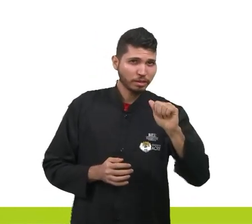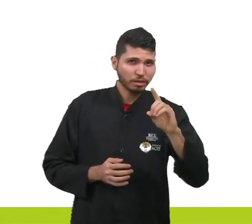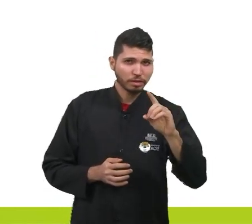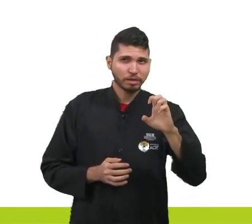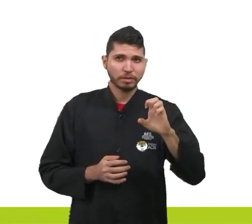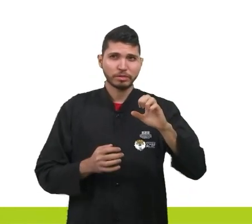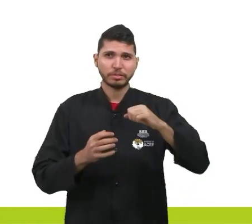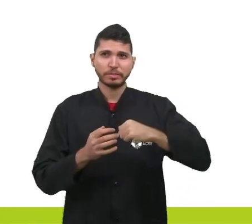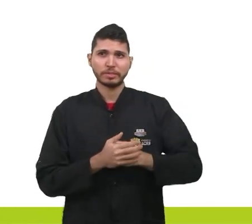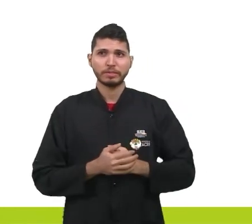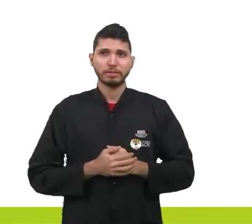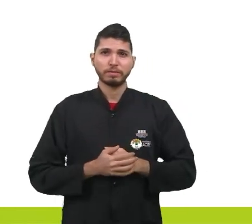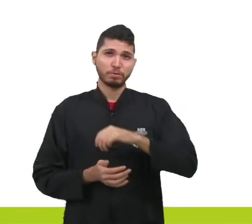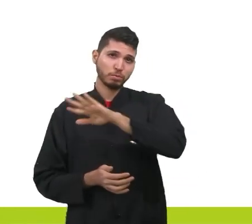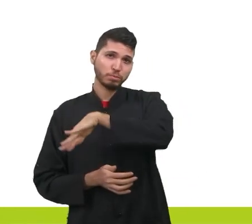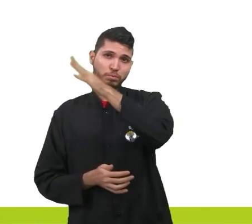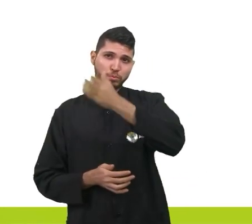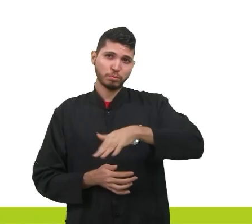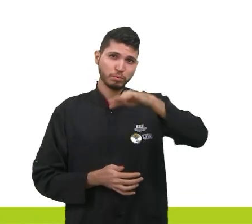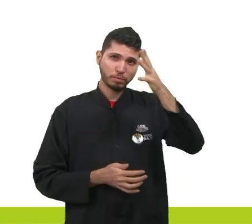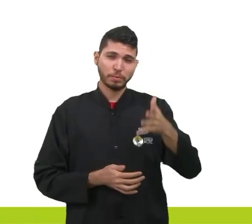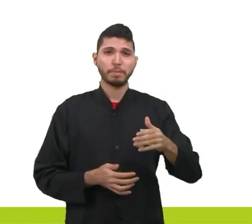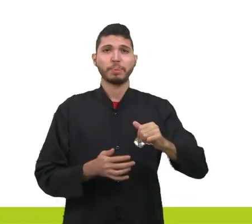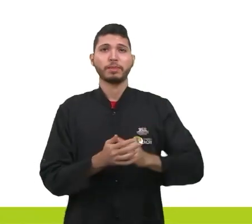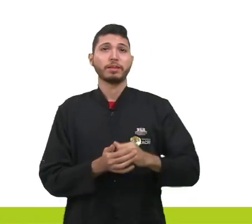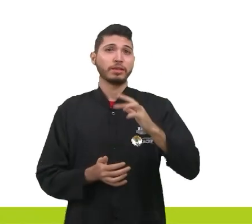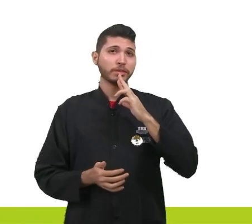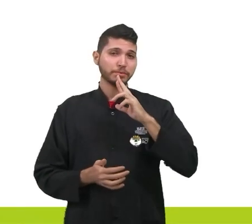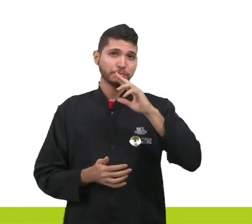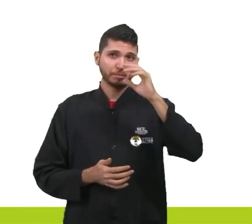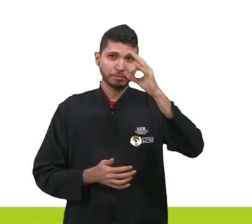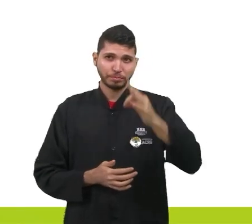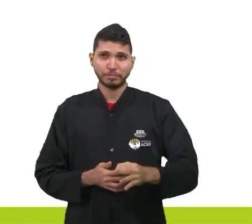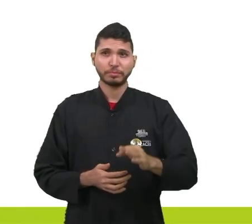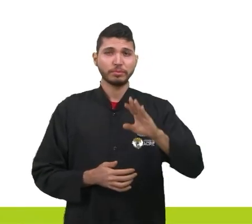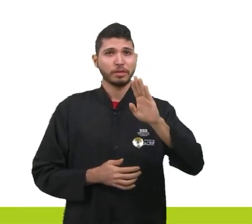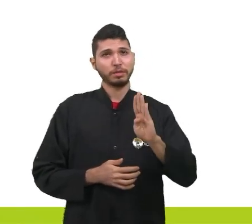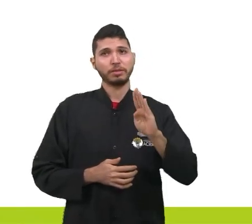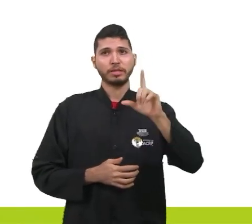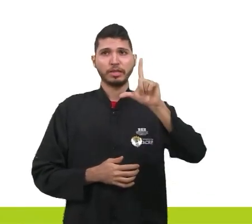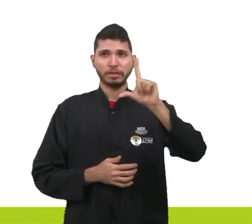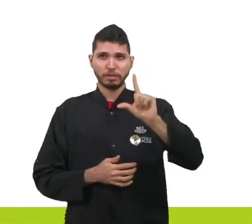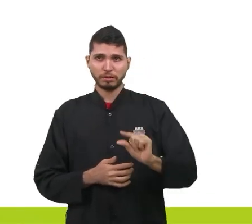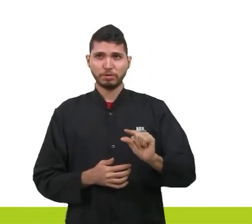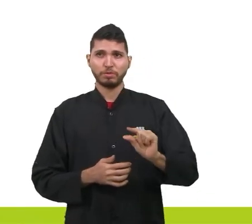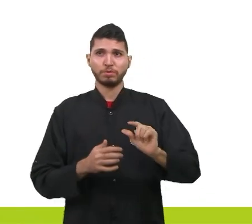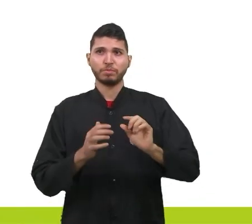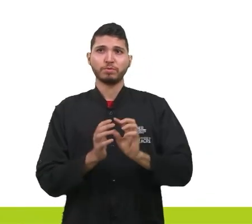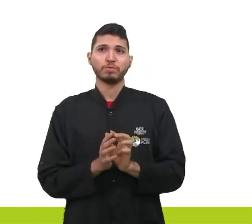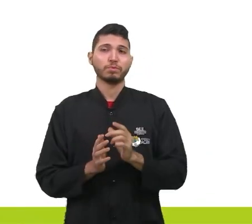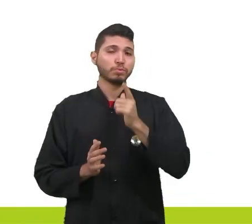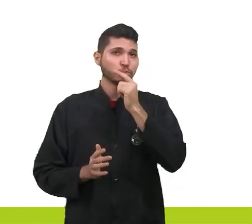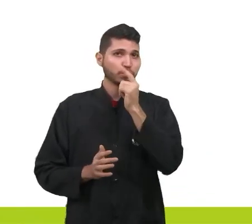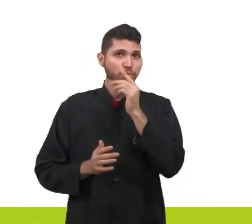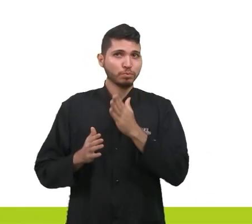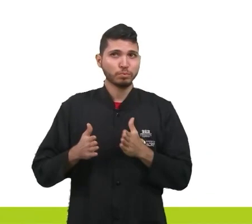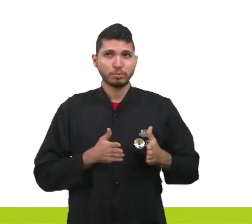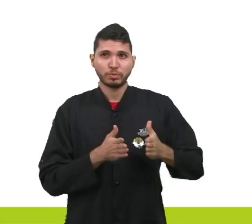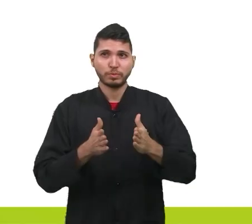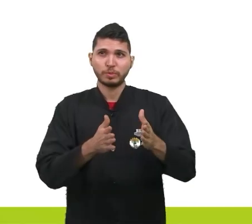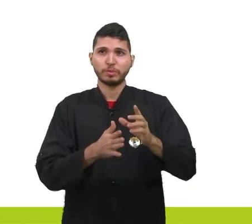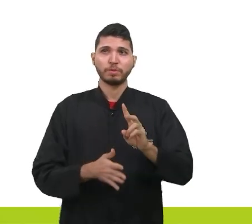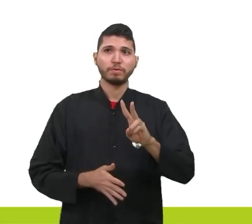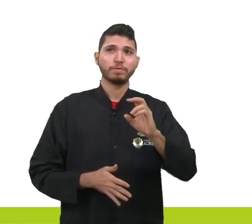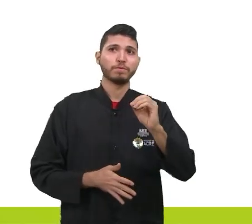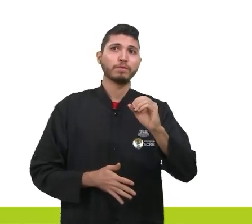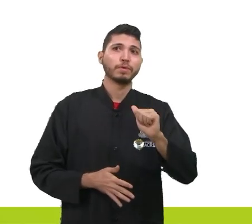as áreas. E a resposta certa é redução do volume dos rios voadores, que é justamente essa umidade